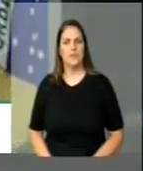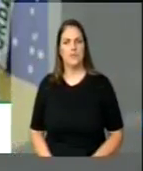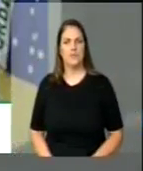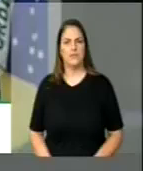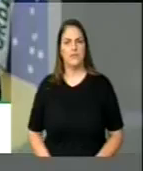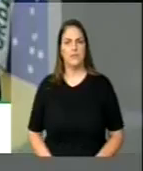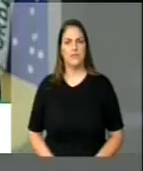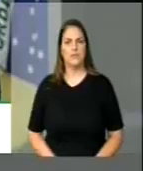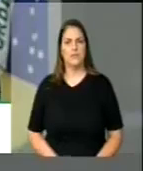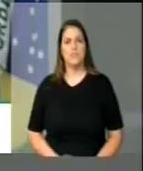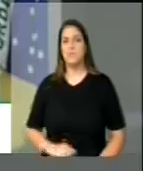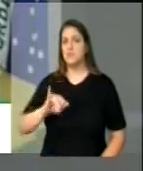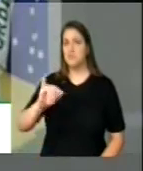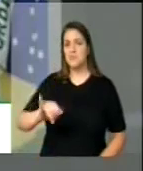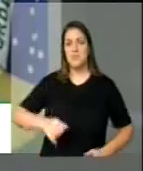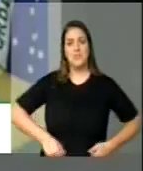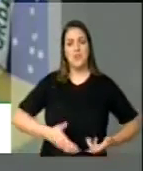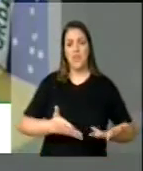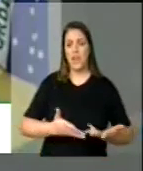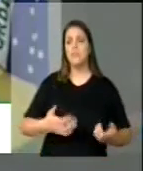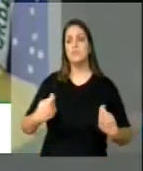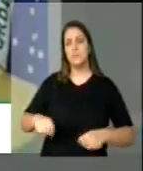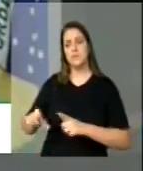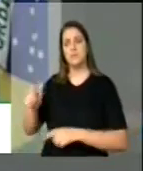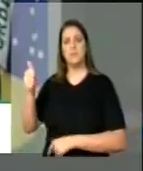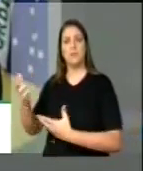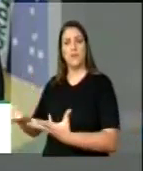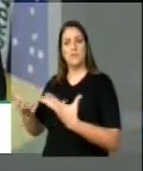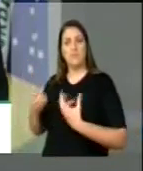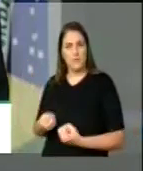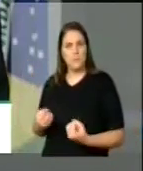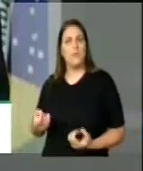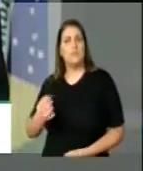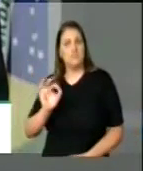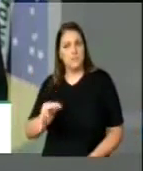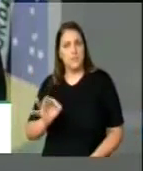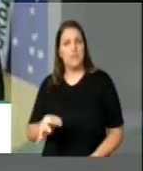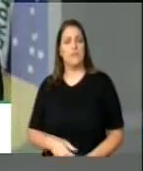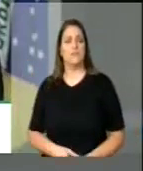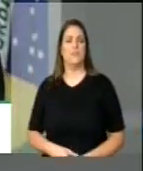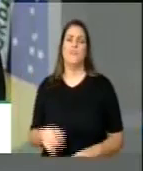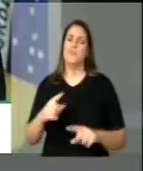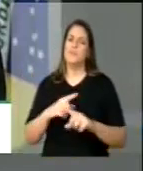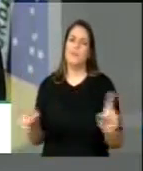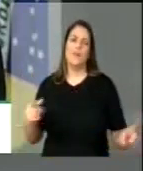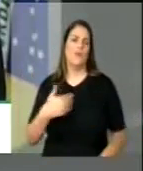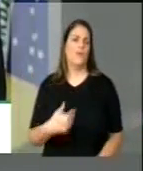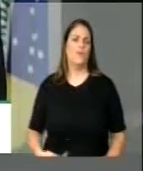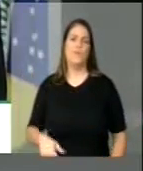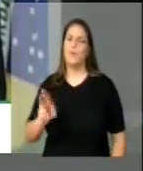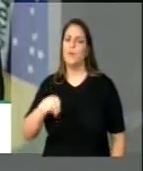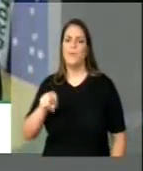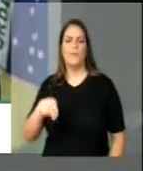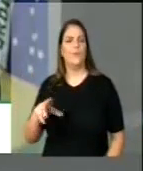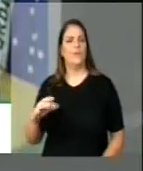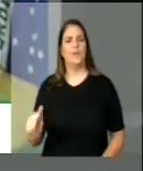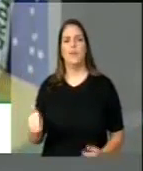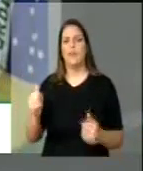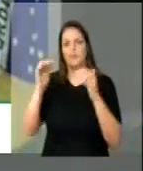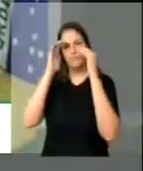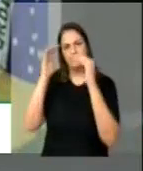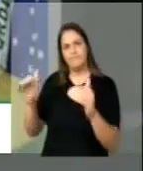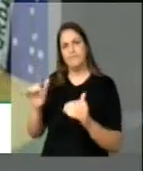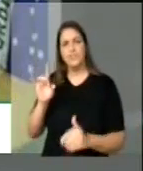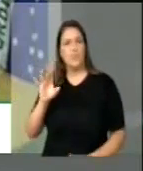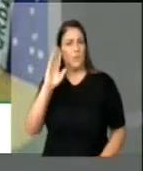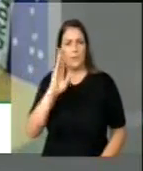ter uma saída tem que ter uma entrada equivalente, o que os governantes, infelizmente, nunca seguiram, né? Não só no Brasil, mas no